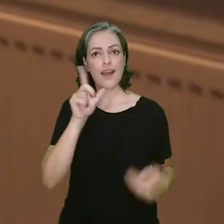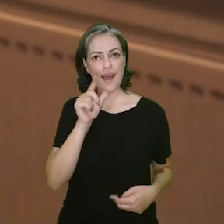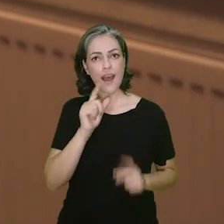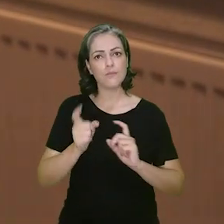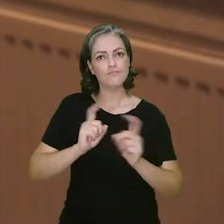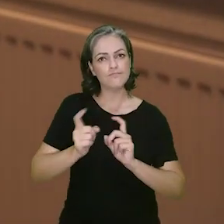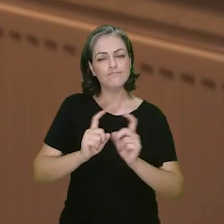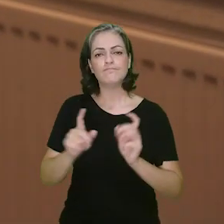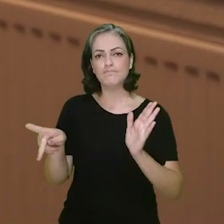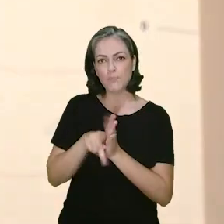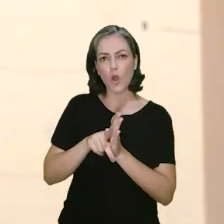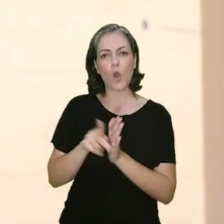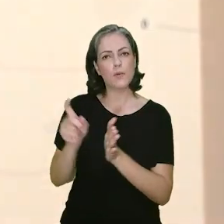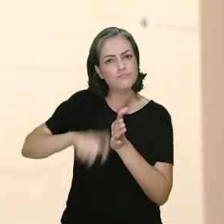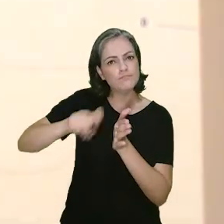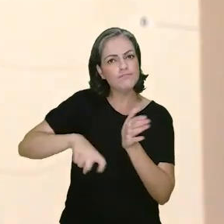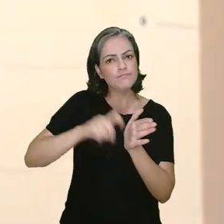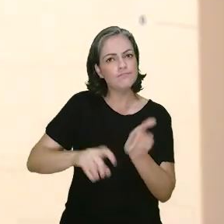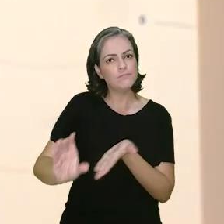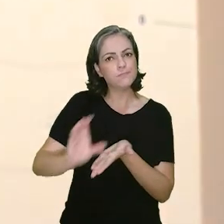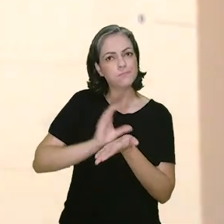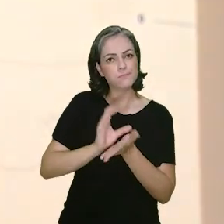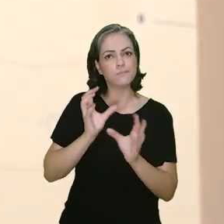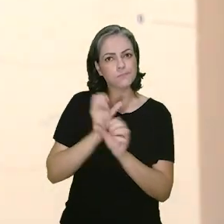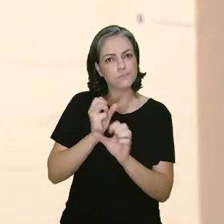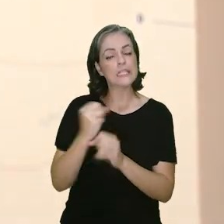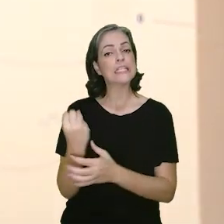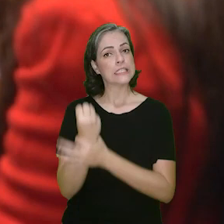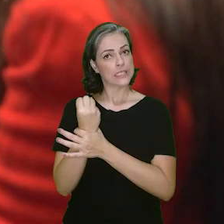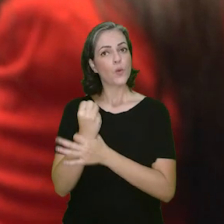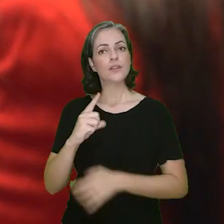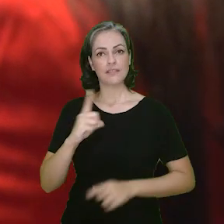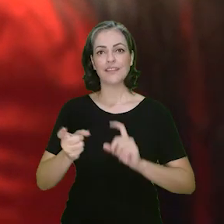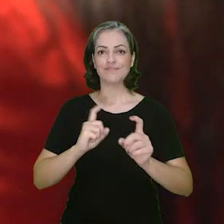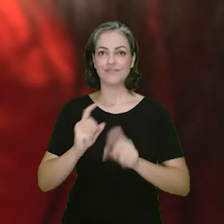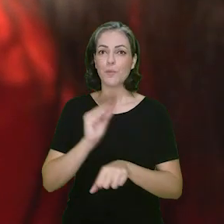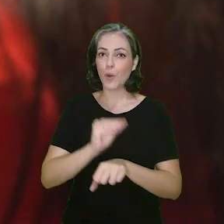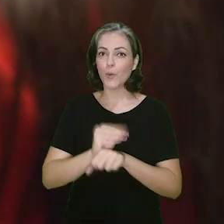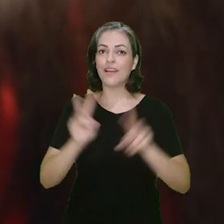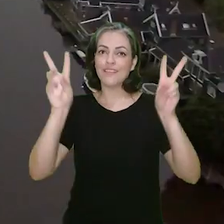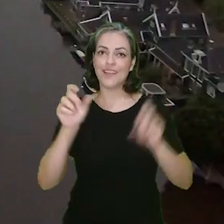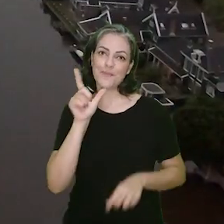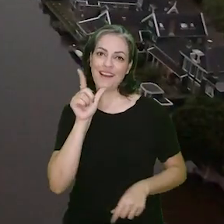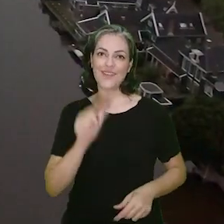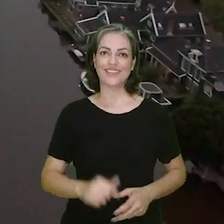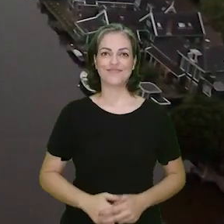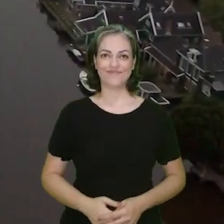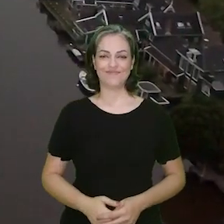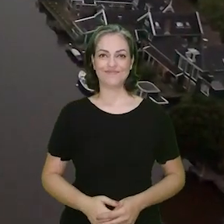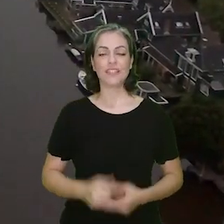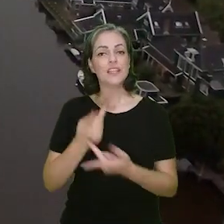autoridades regionais de água que recolhem suas próprias taxas para assegurar que sempre tem orçamento para cuidar da gestão da